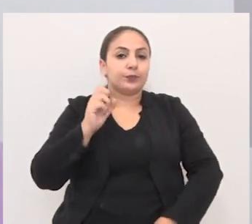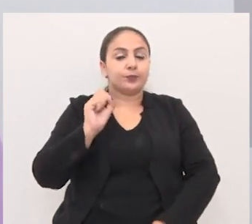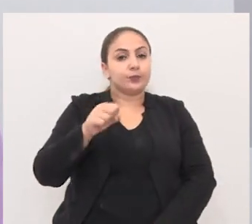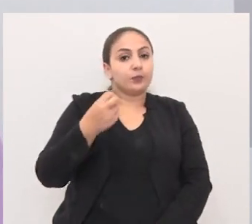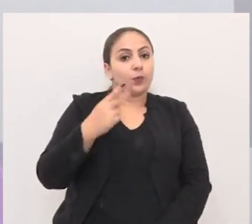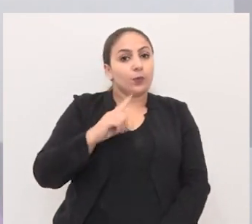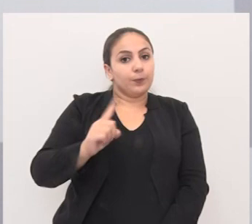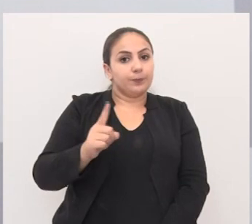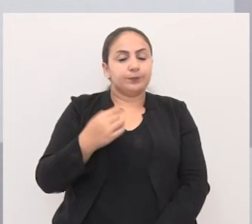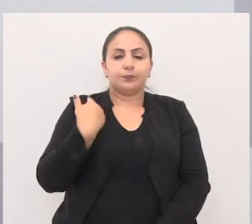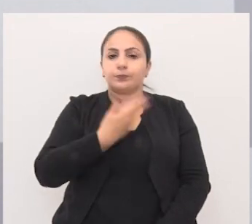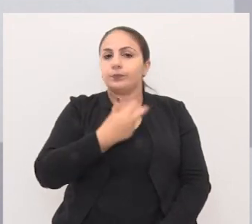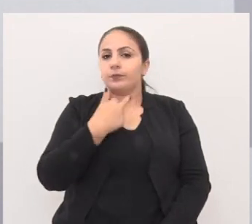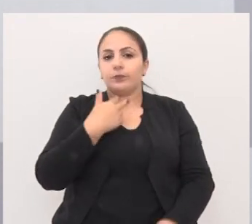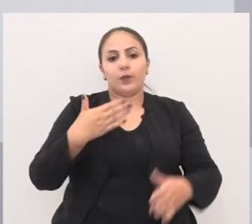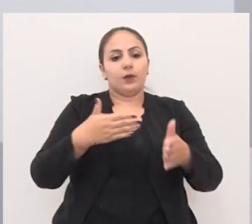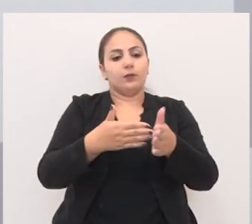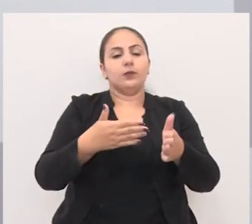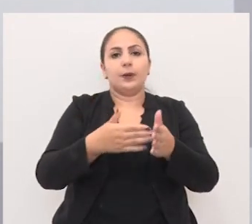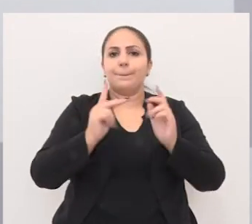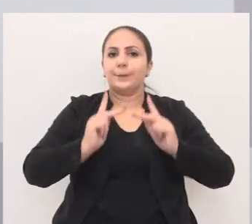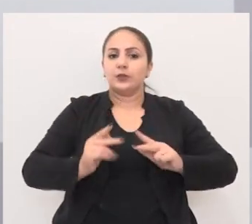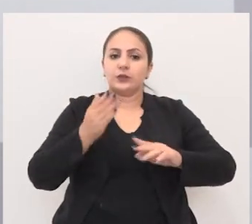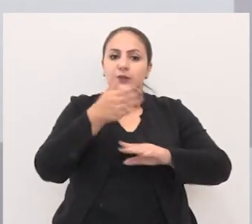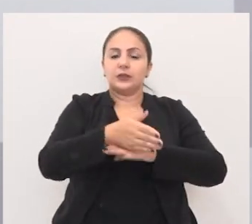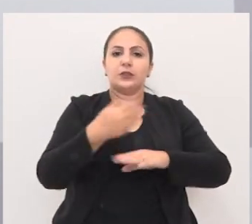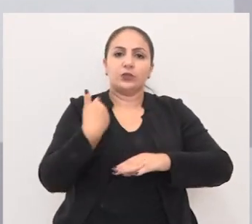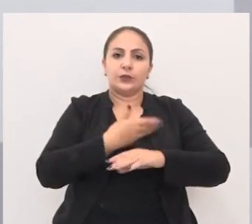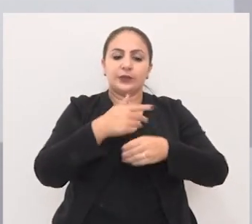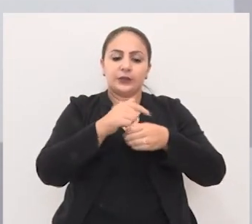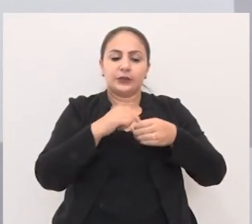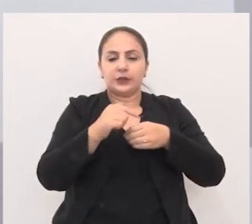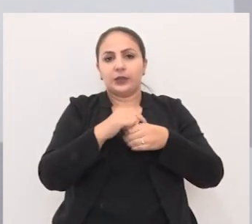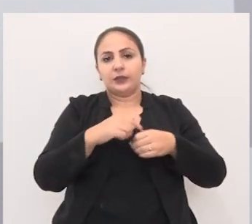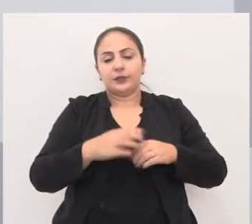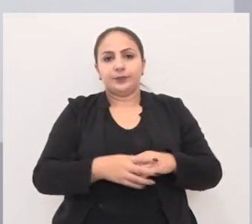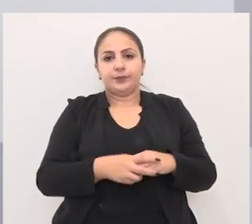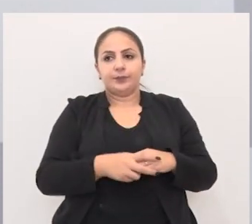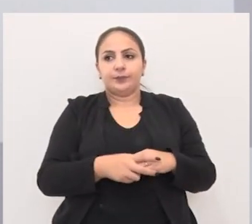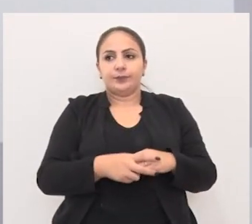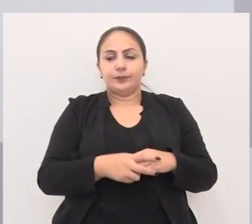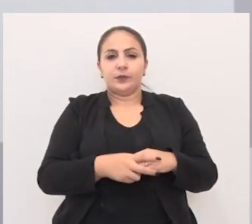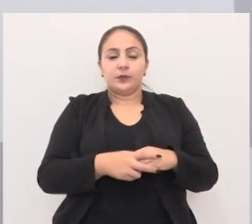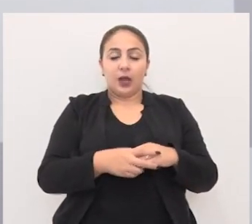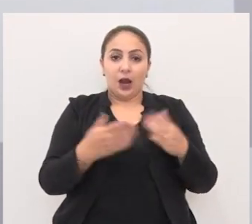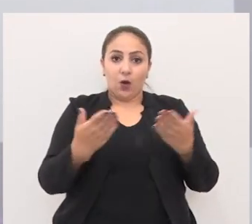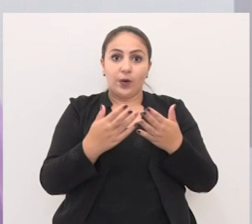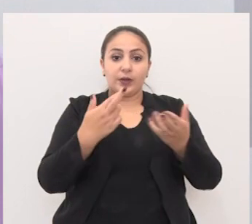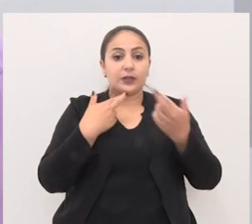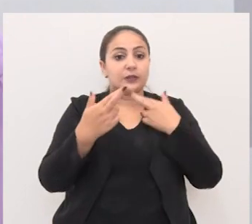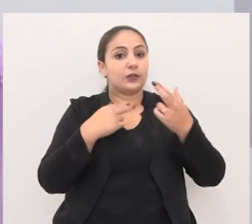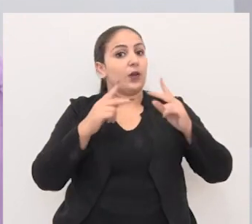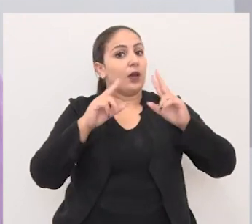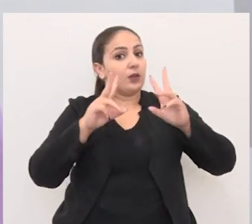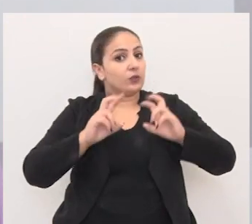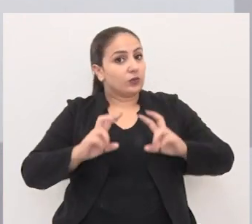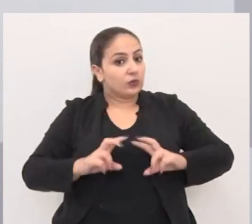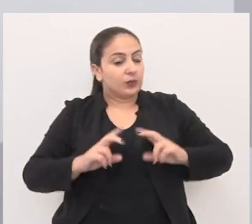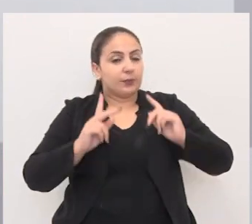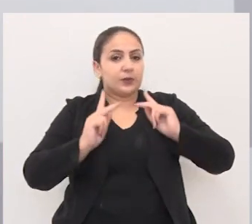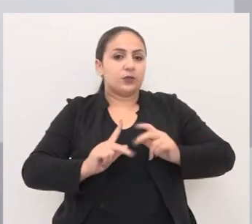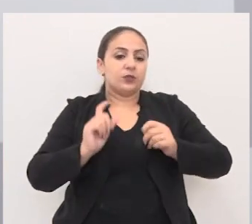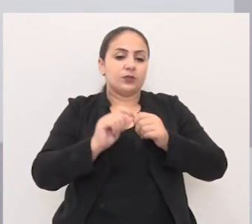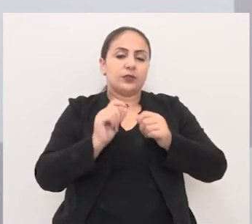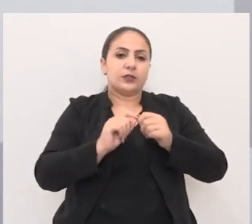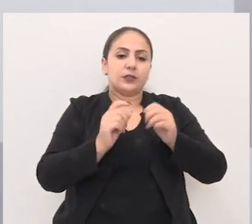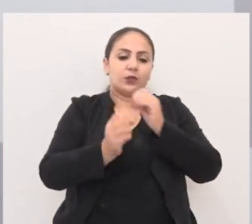pode impedir ninguém de entrar ou não na nossa cidade. Agora, com relação à questão do que ele fez com relação